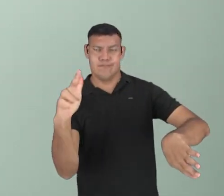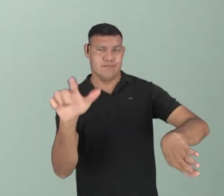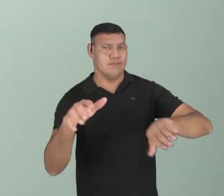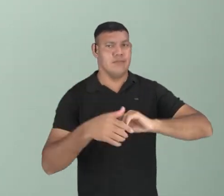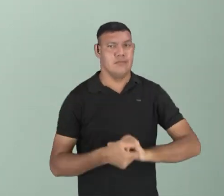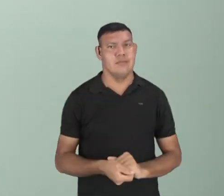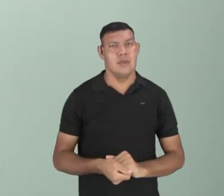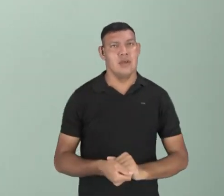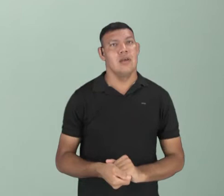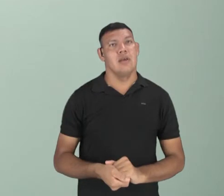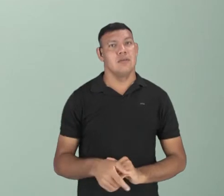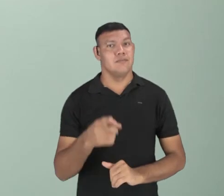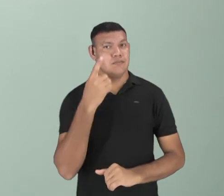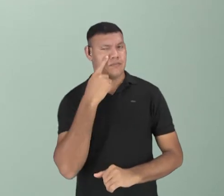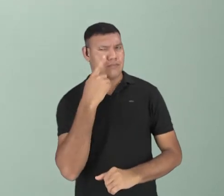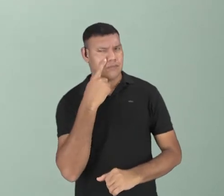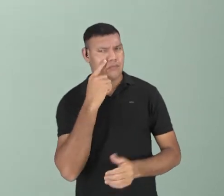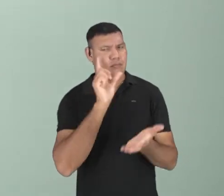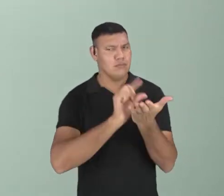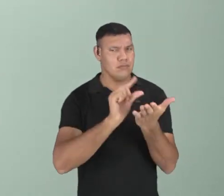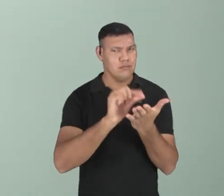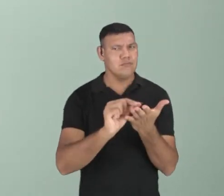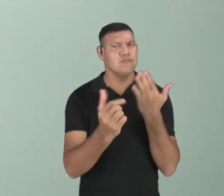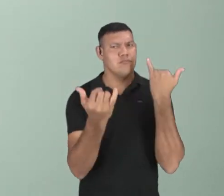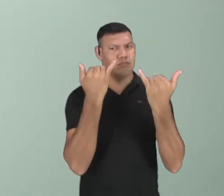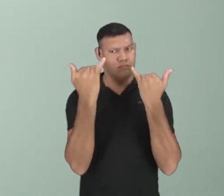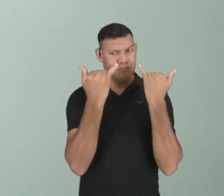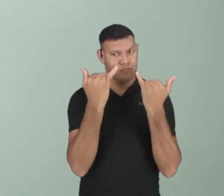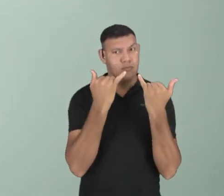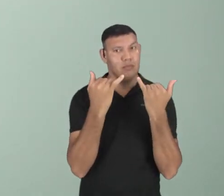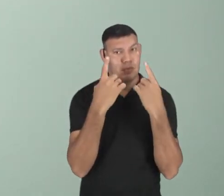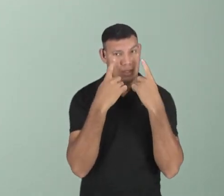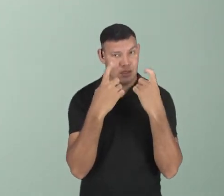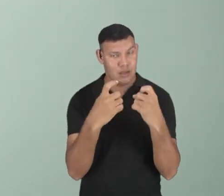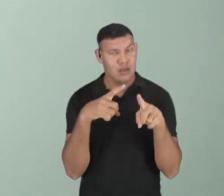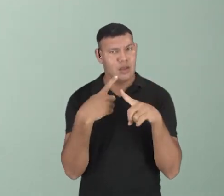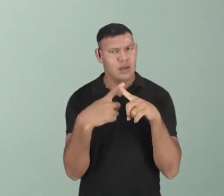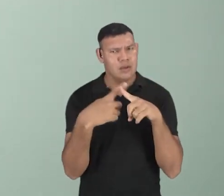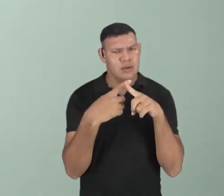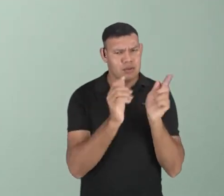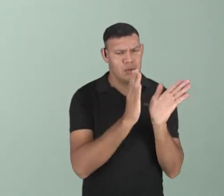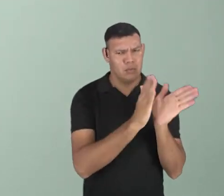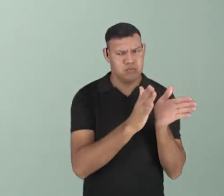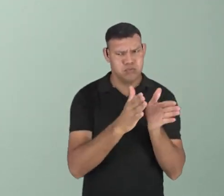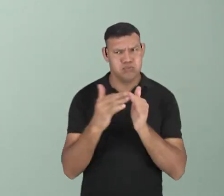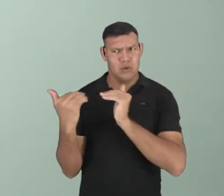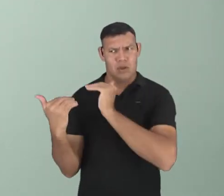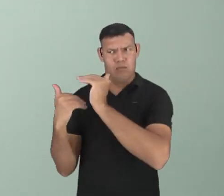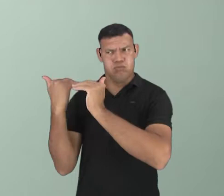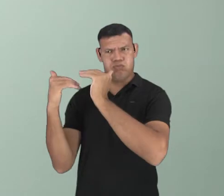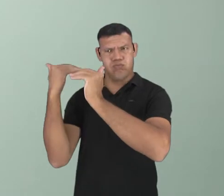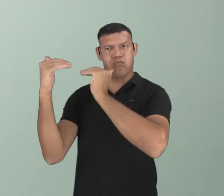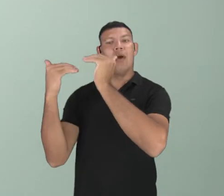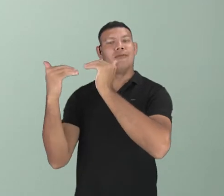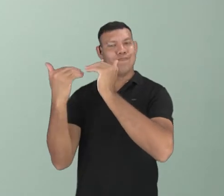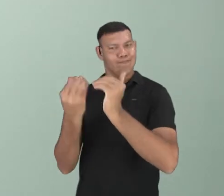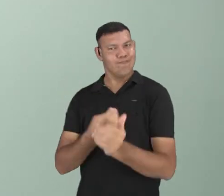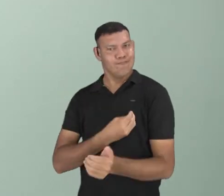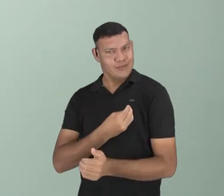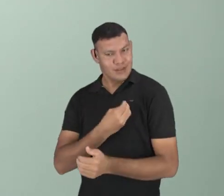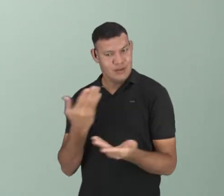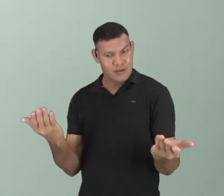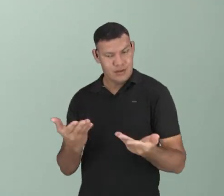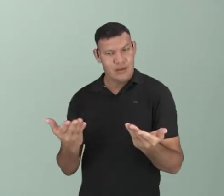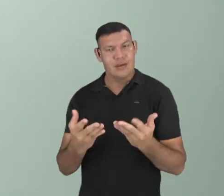Lucas ele traz algumas informações interessantes é porque ele vai falar desse processo de evolução que nós vivemos de